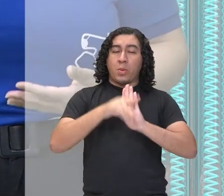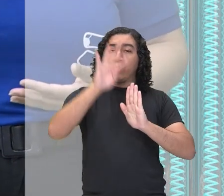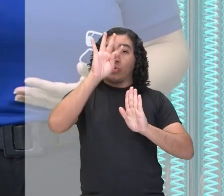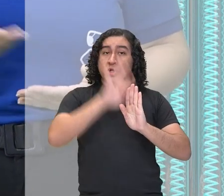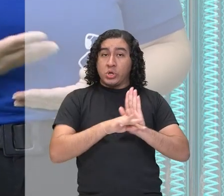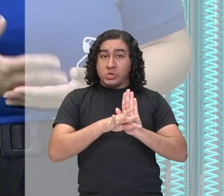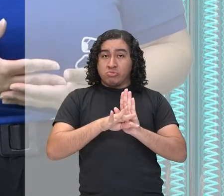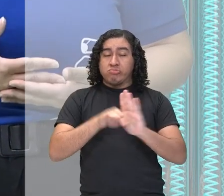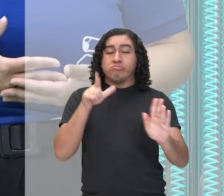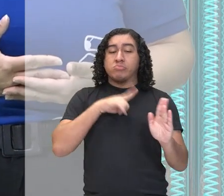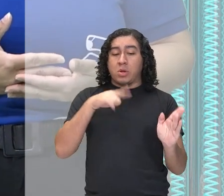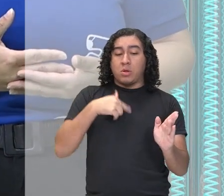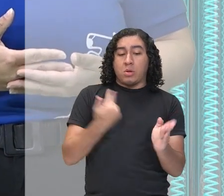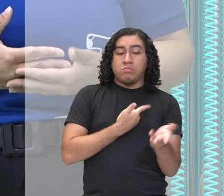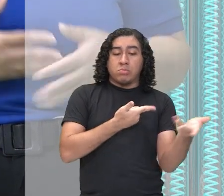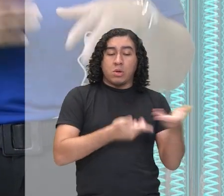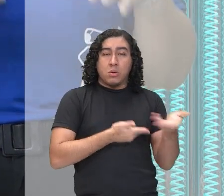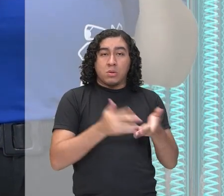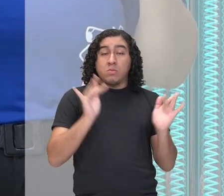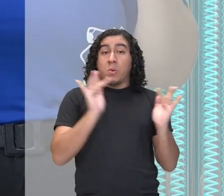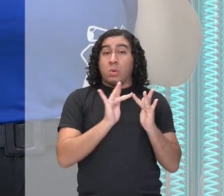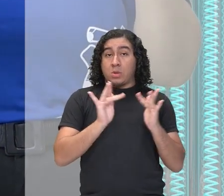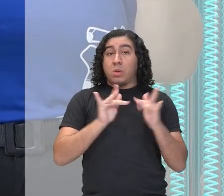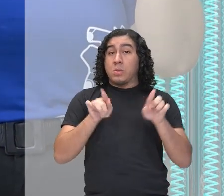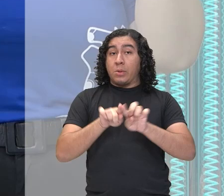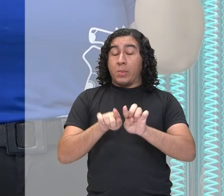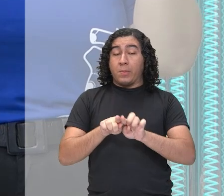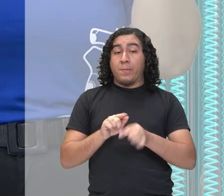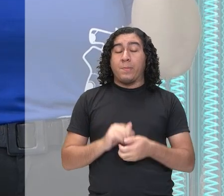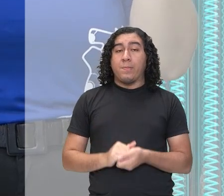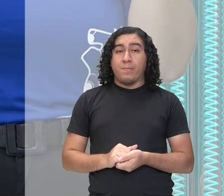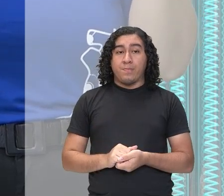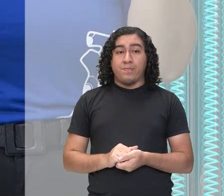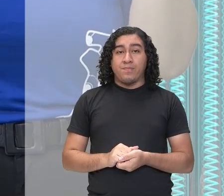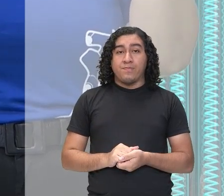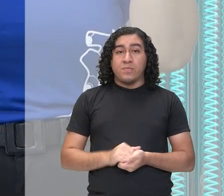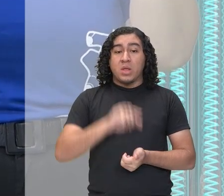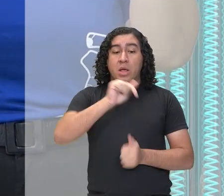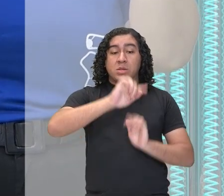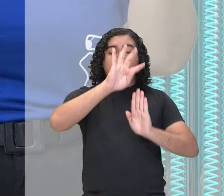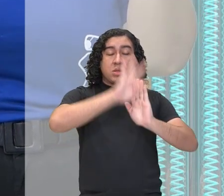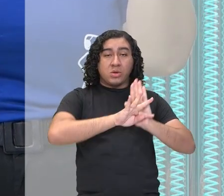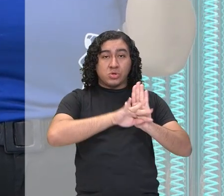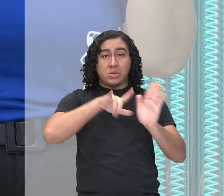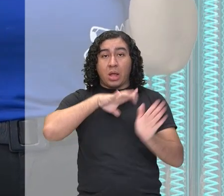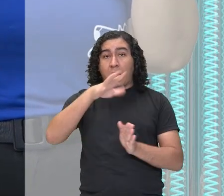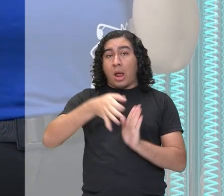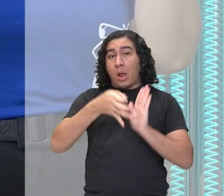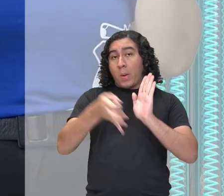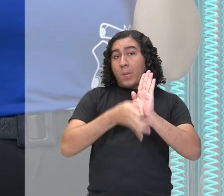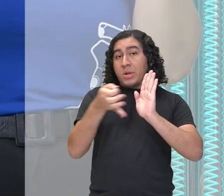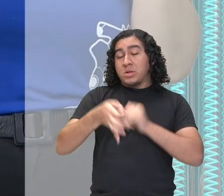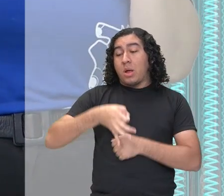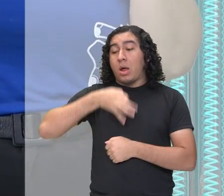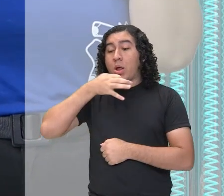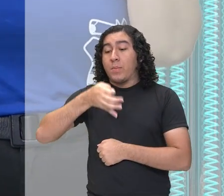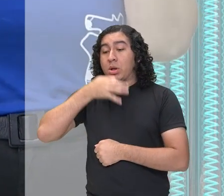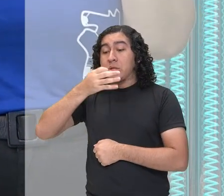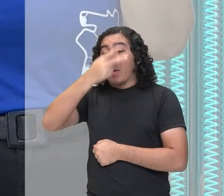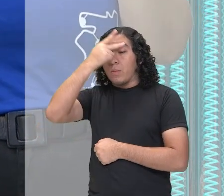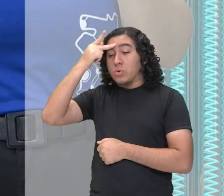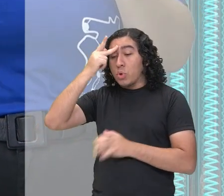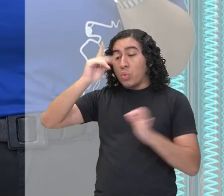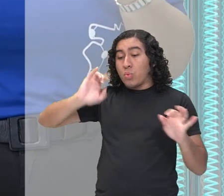quais interagimos socialmente, não é? E ele se vale de argumentação para